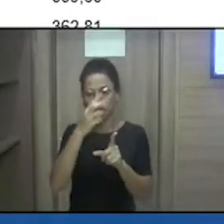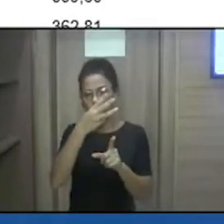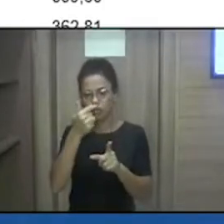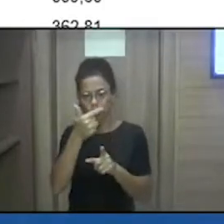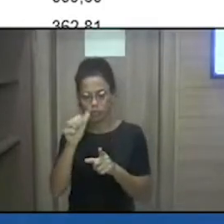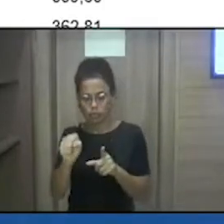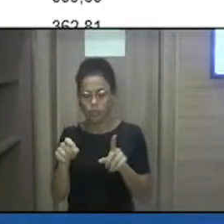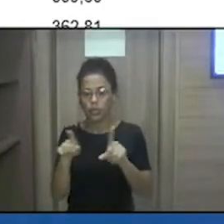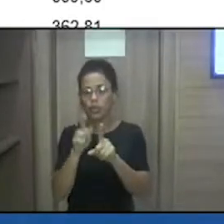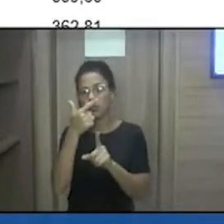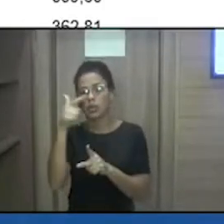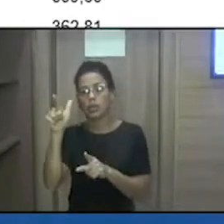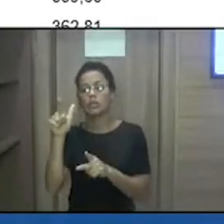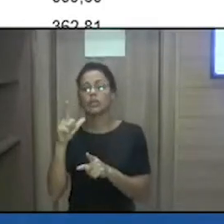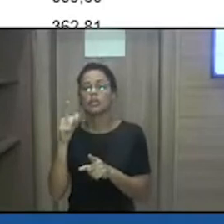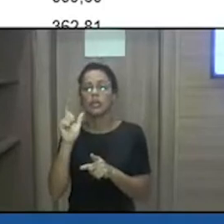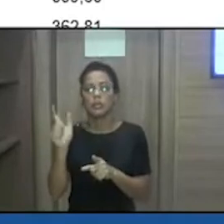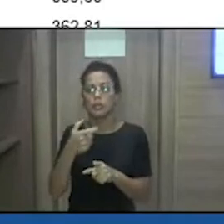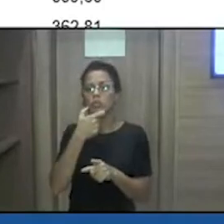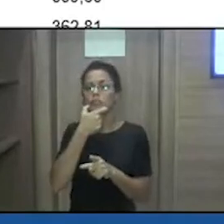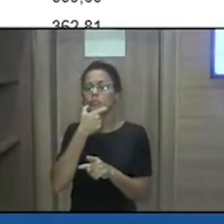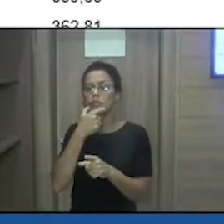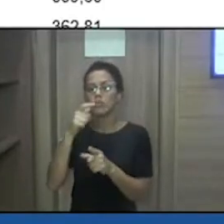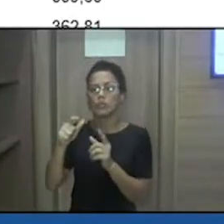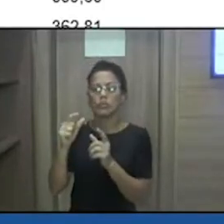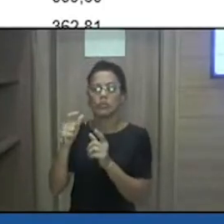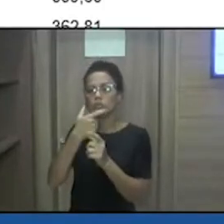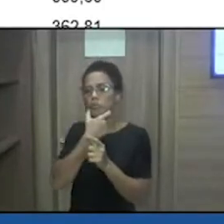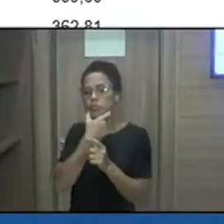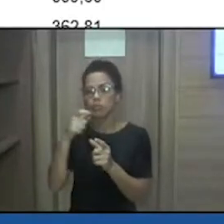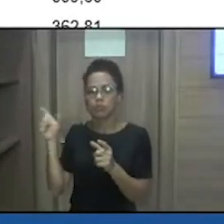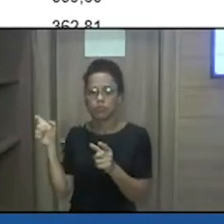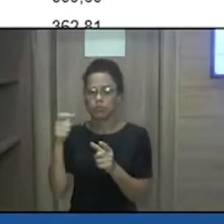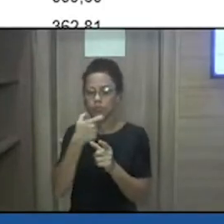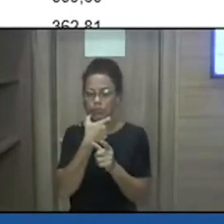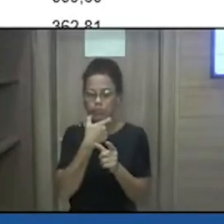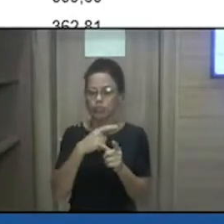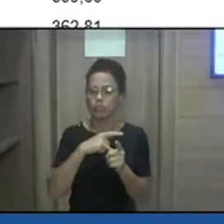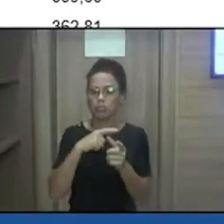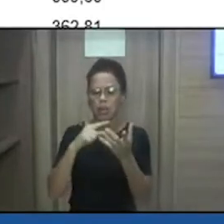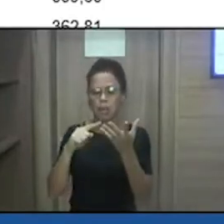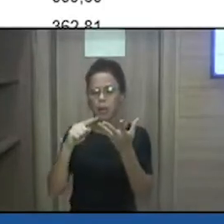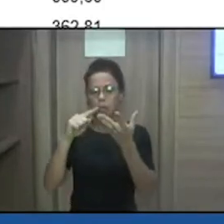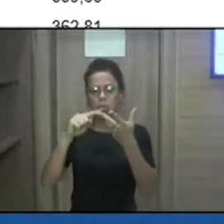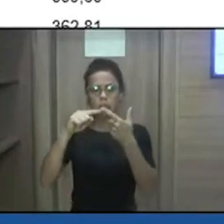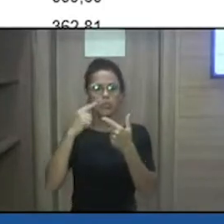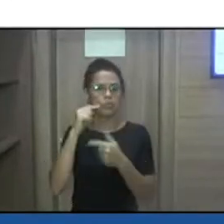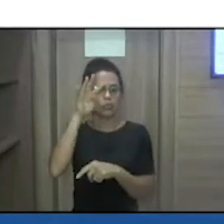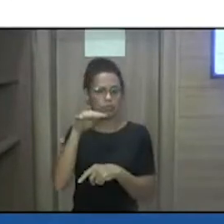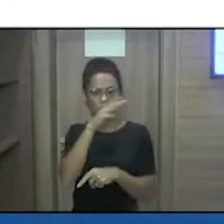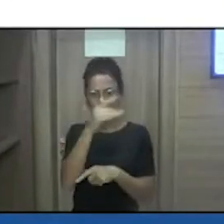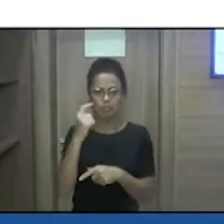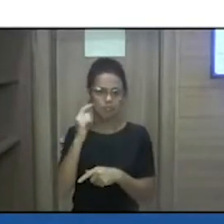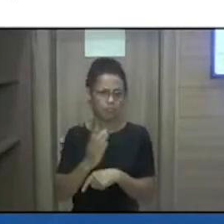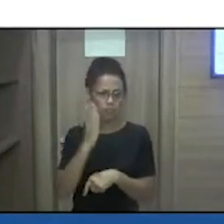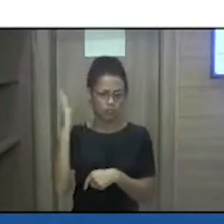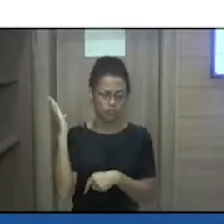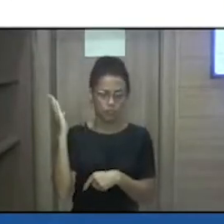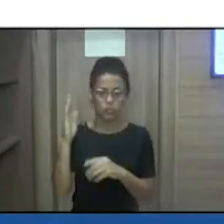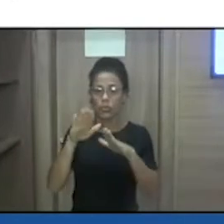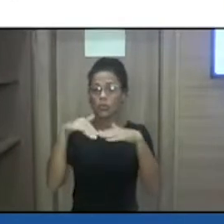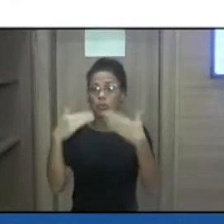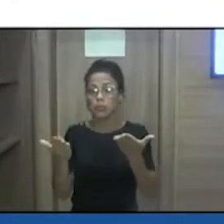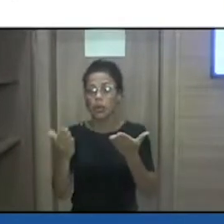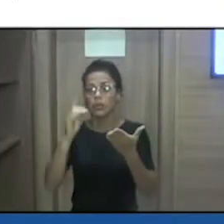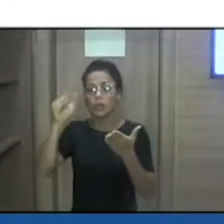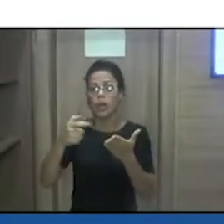parcial removível maxilar e R$ 335,01 para a prótese parcial removível mandibular. Já a